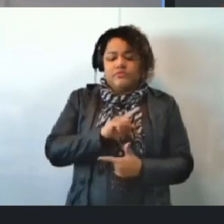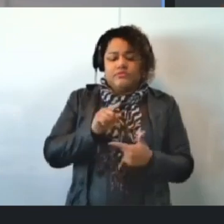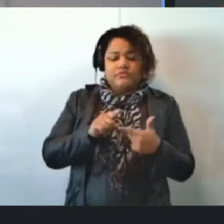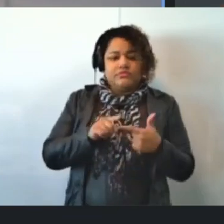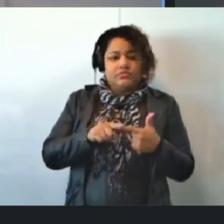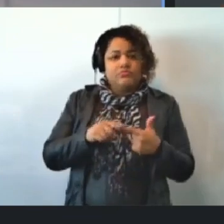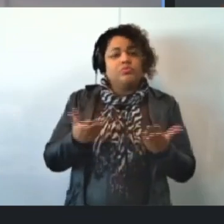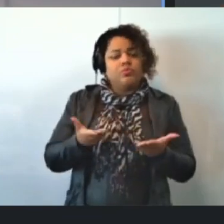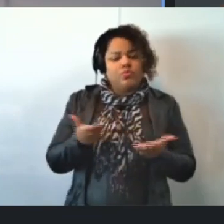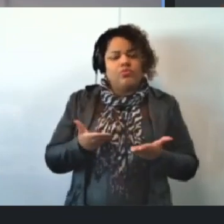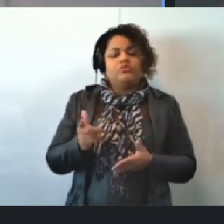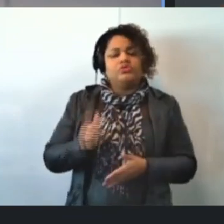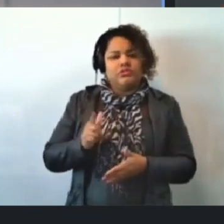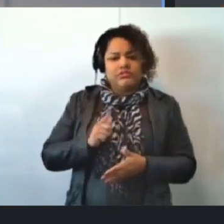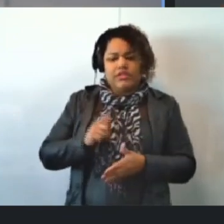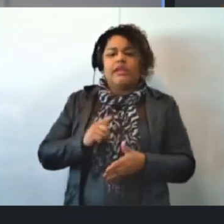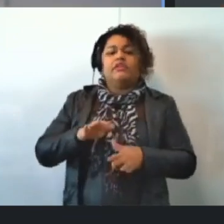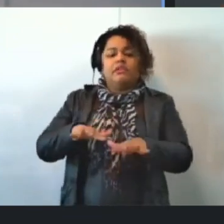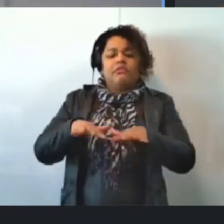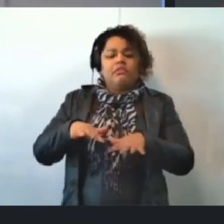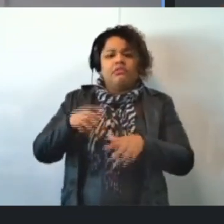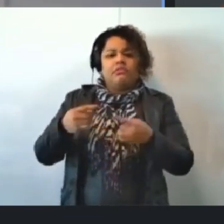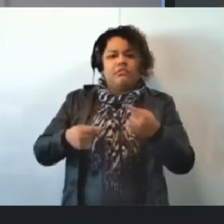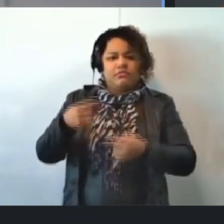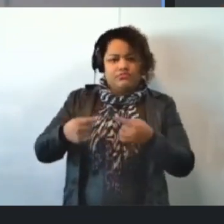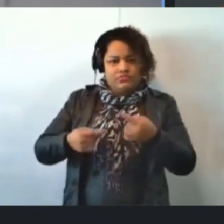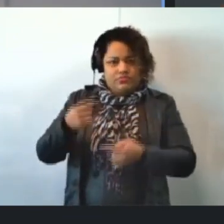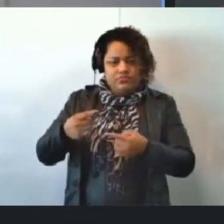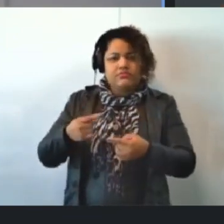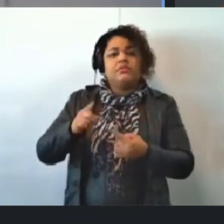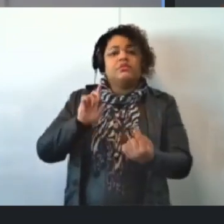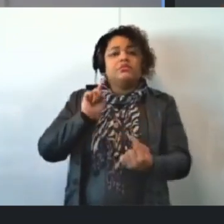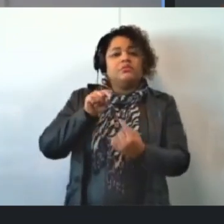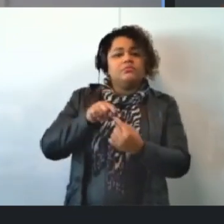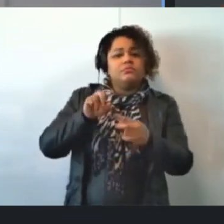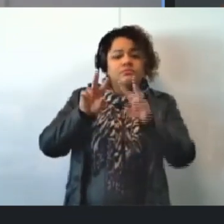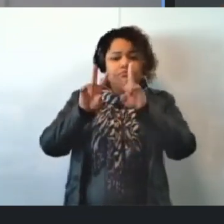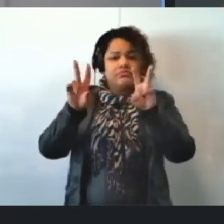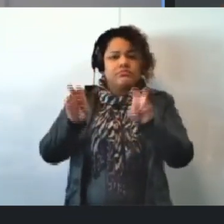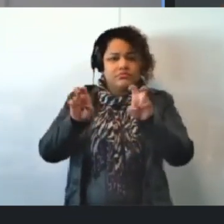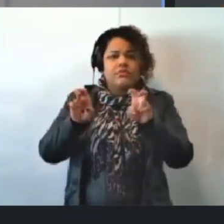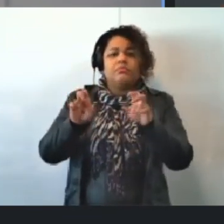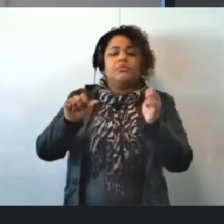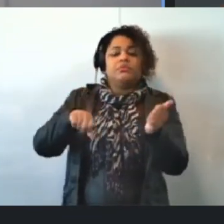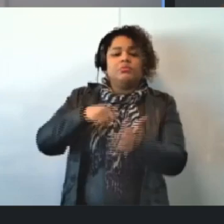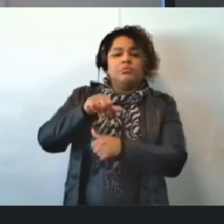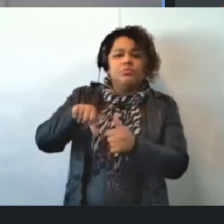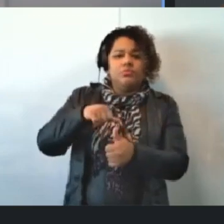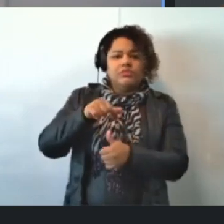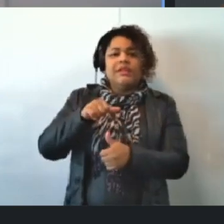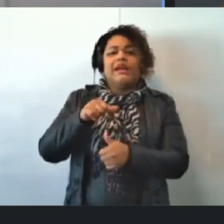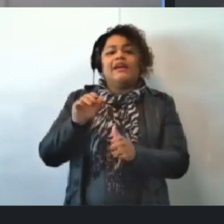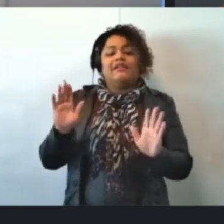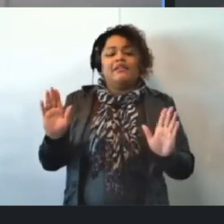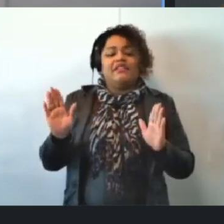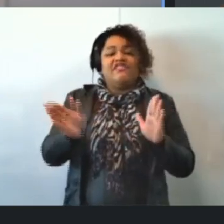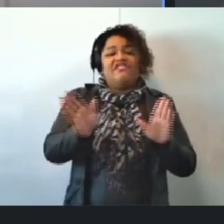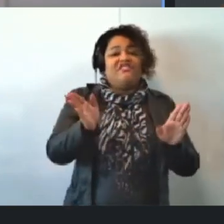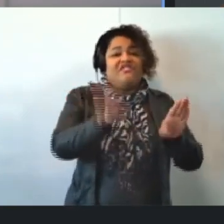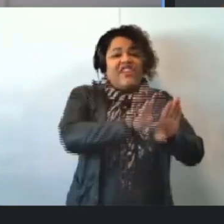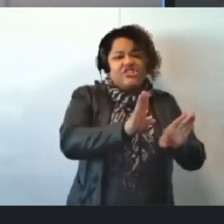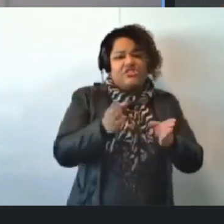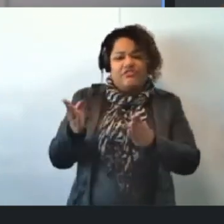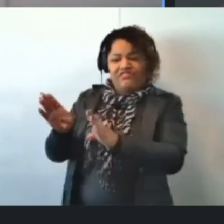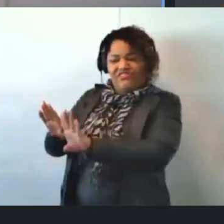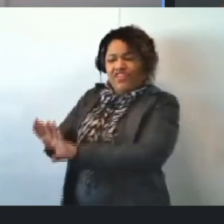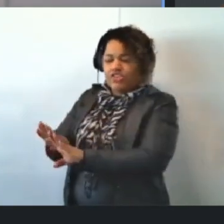A finalidade é debater sobre o fechamento definitivo da rua Sapucaí e, consequente, alteração no trânsito da região. Requerimento de